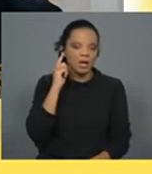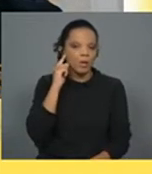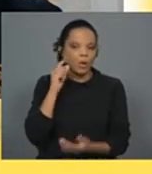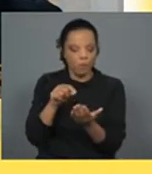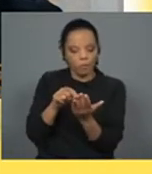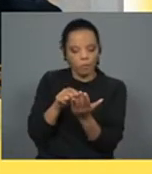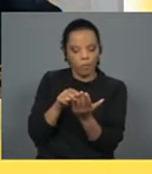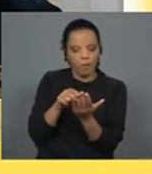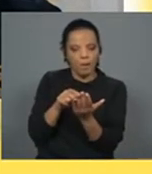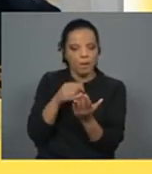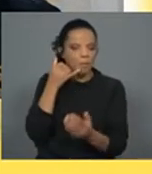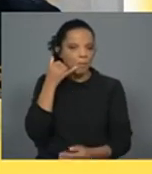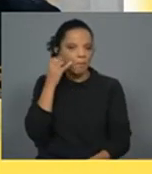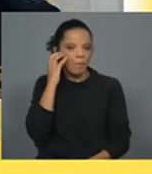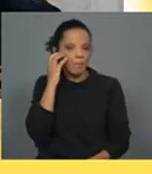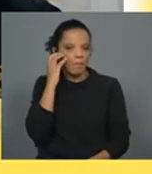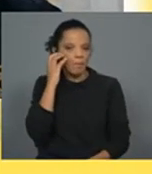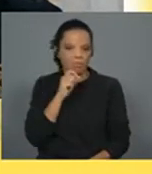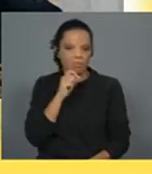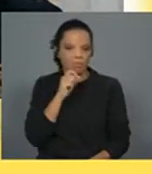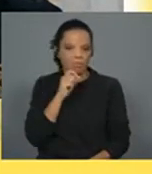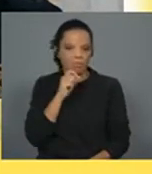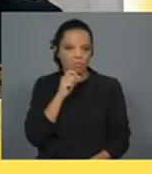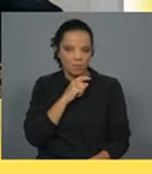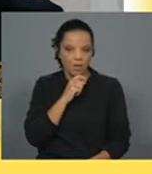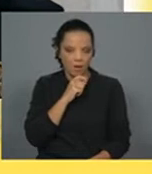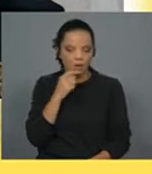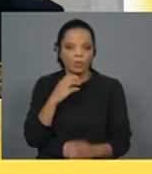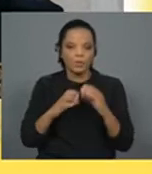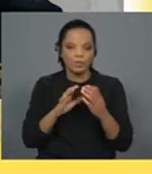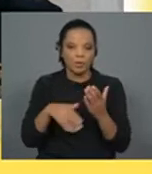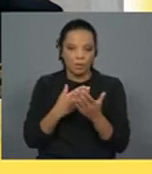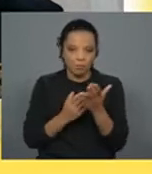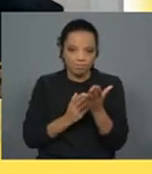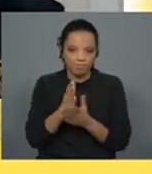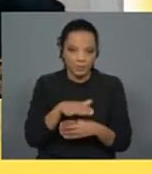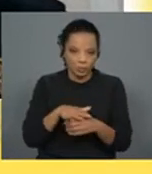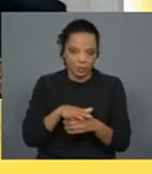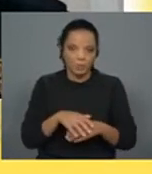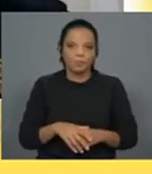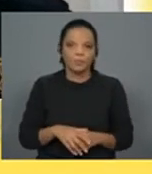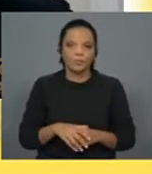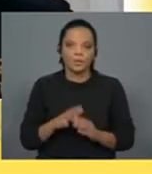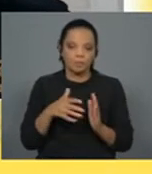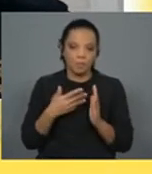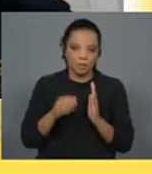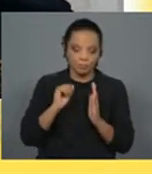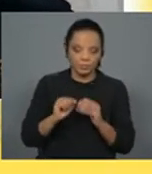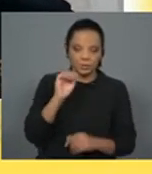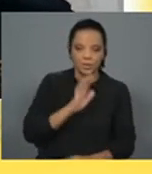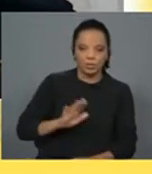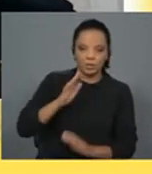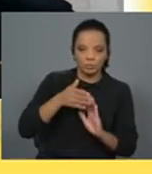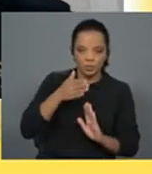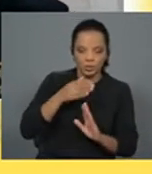um sistema de comunicações que prevaleça numa situação destas? Bom, nos nossos planos, de quer o nacional de emergência, quer os